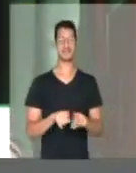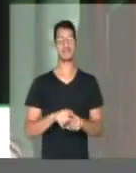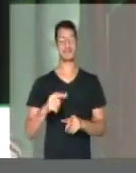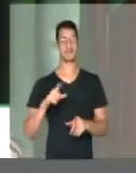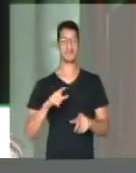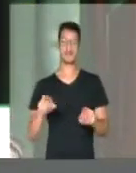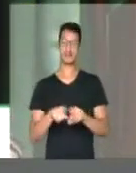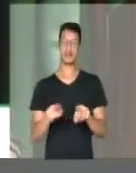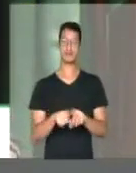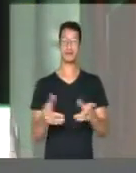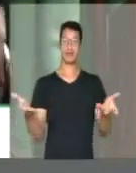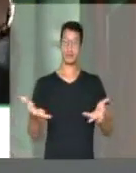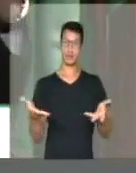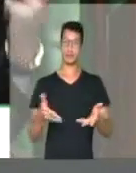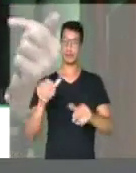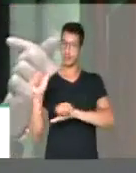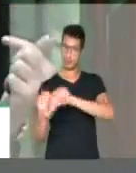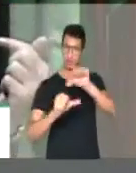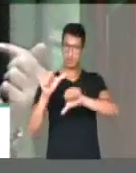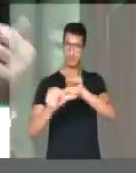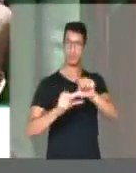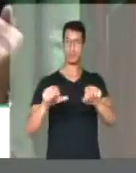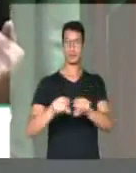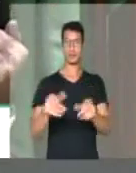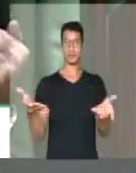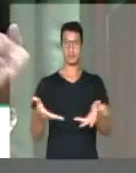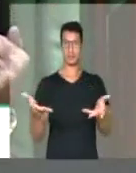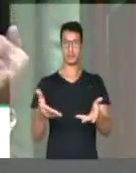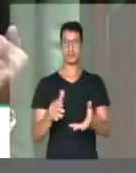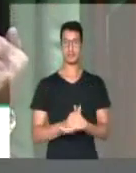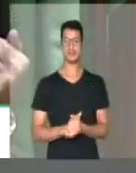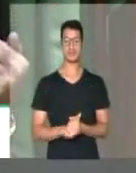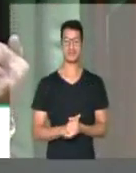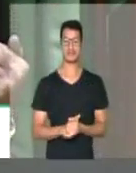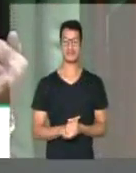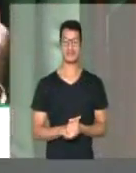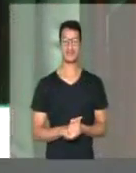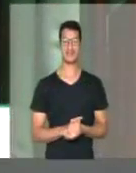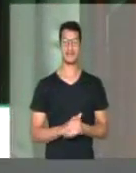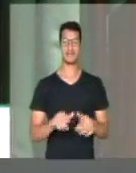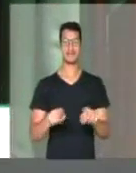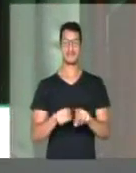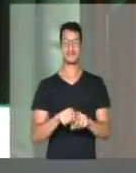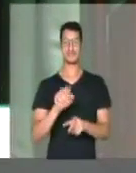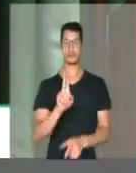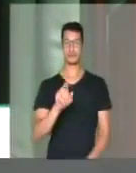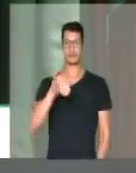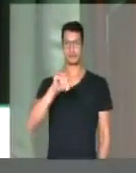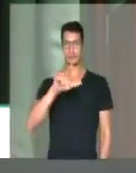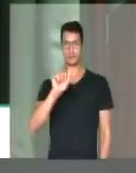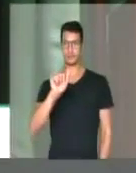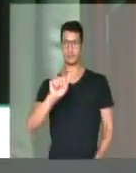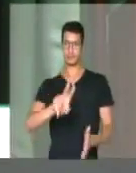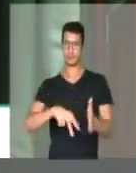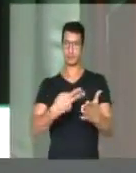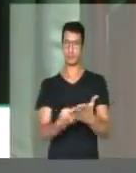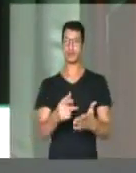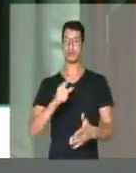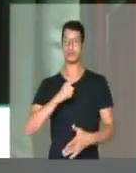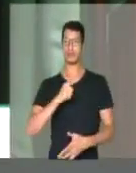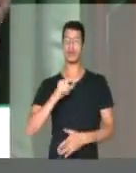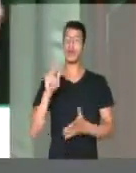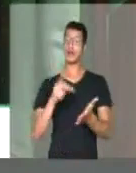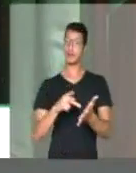poder, e transformá-la em um campi de uma universidade importante,